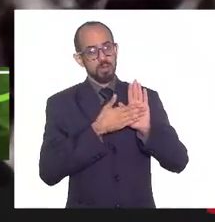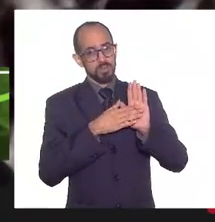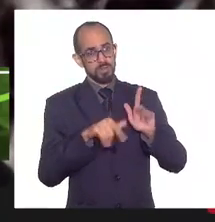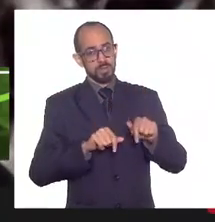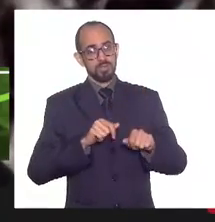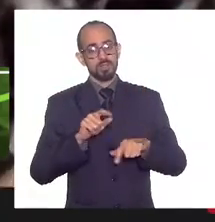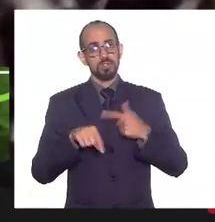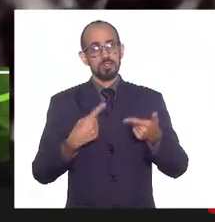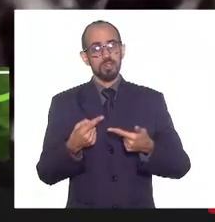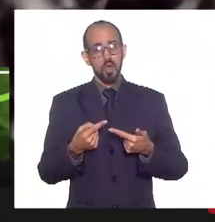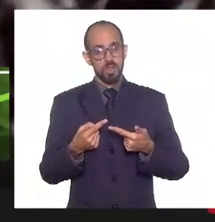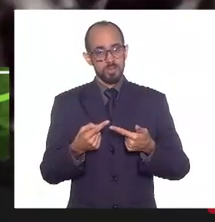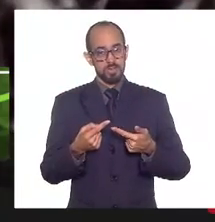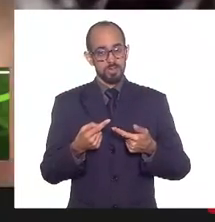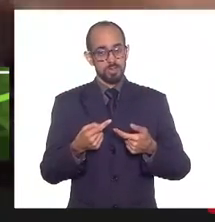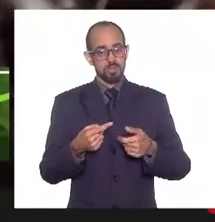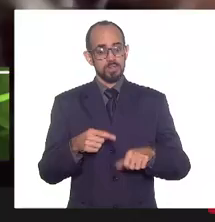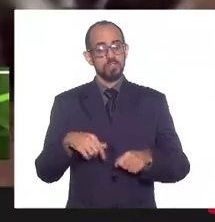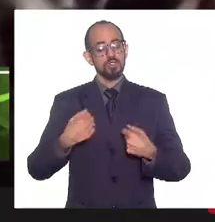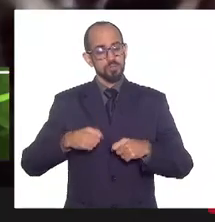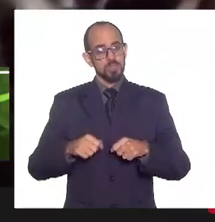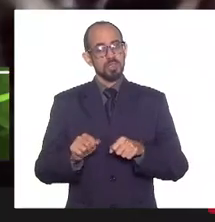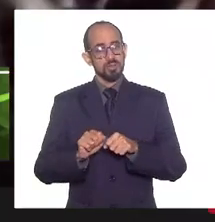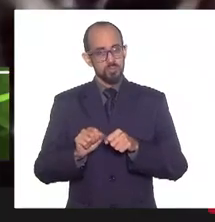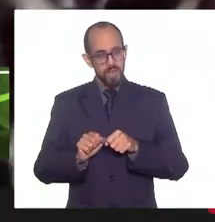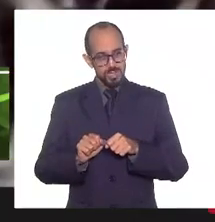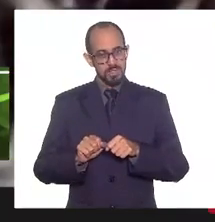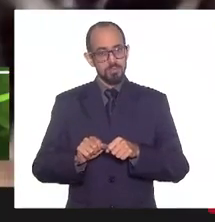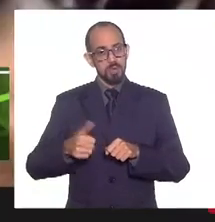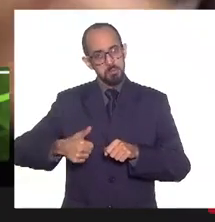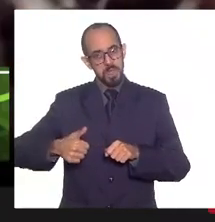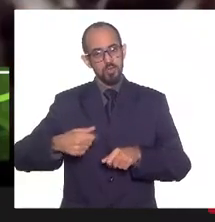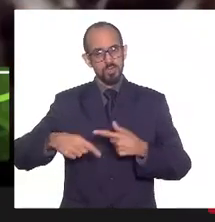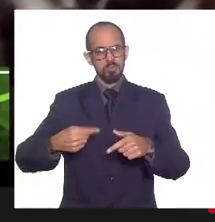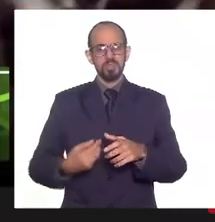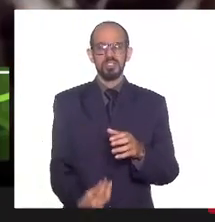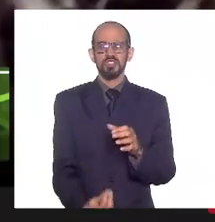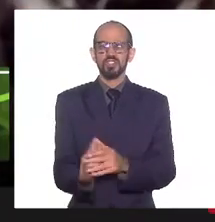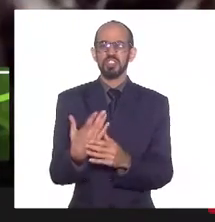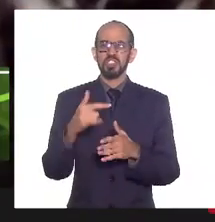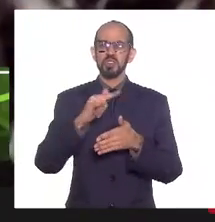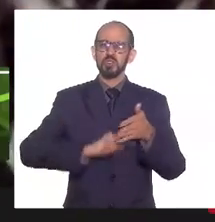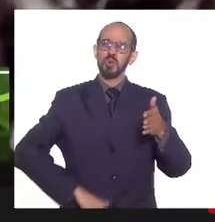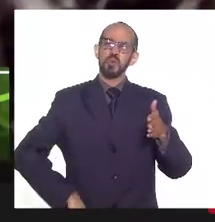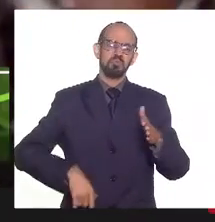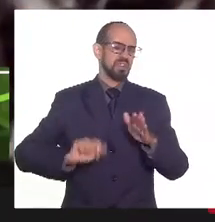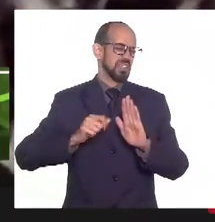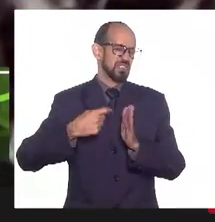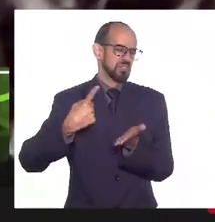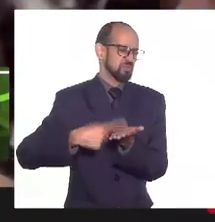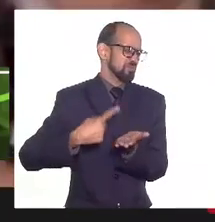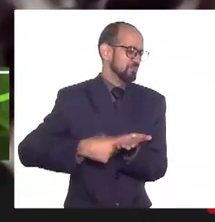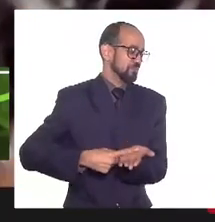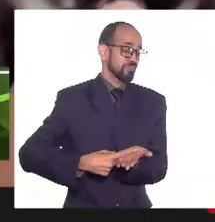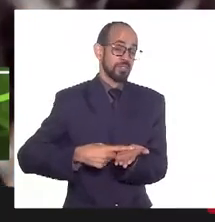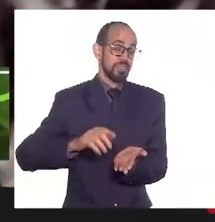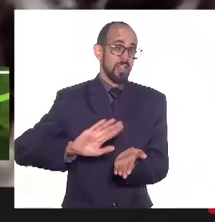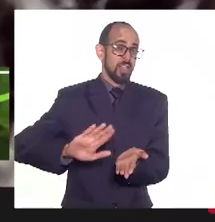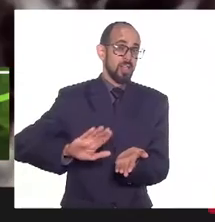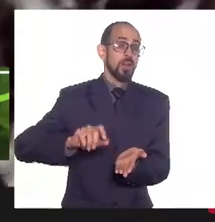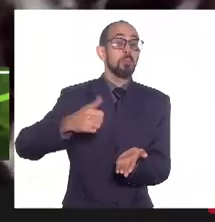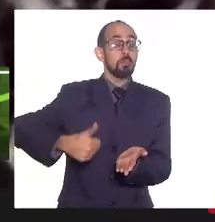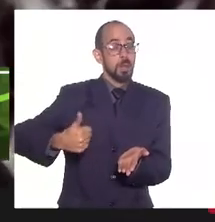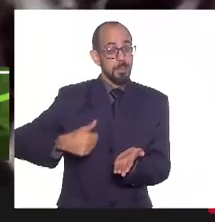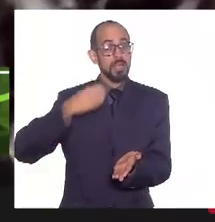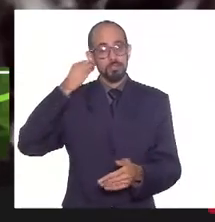a gente na extensão a gente primeiro faz depois a gente cria termo de cooperação depois a gente cria termo de articulação mas uma primeira